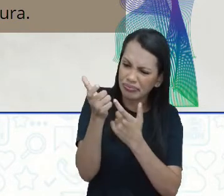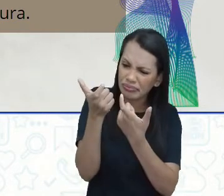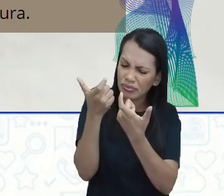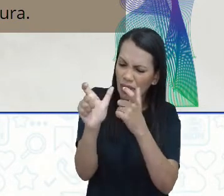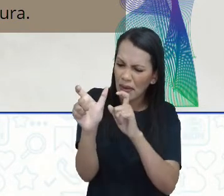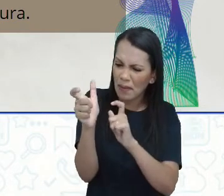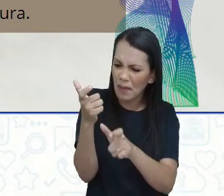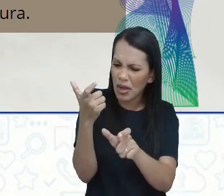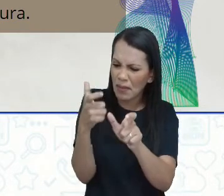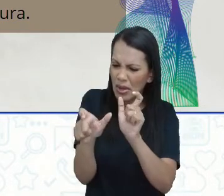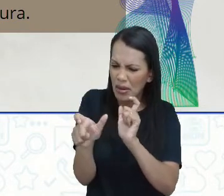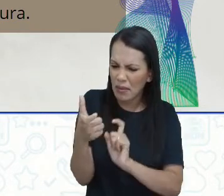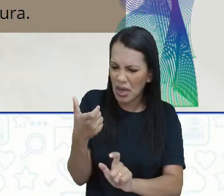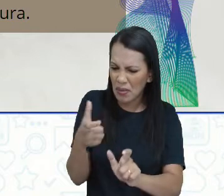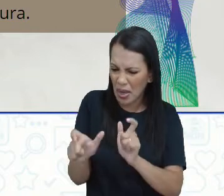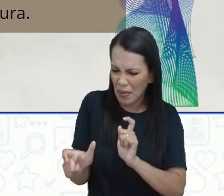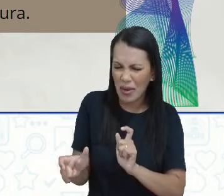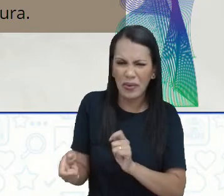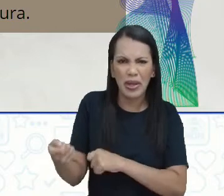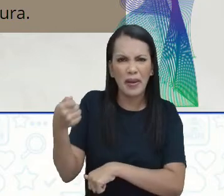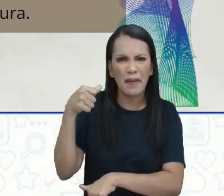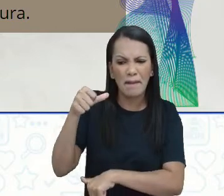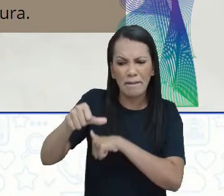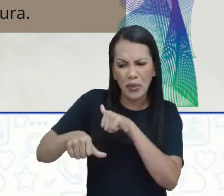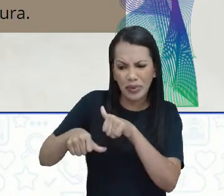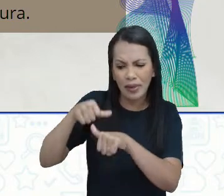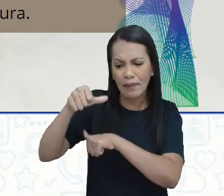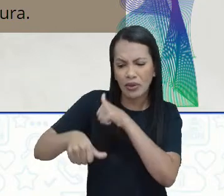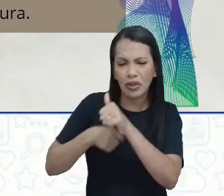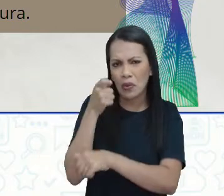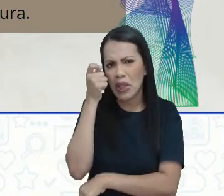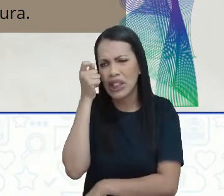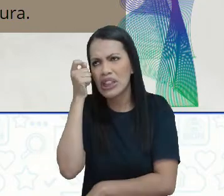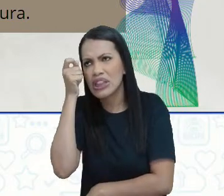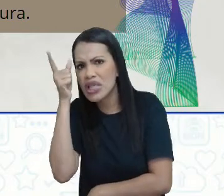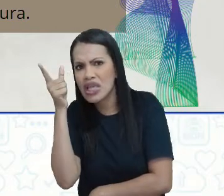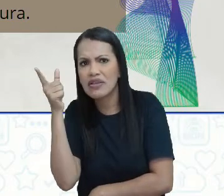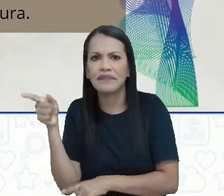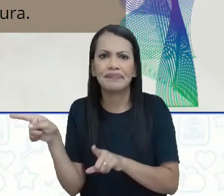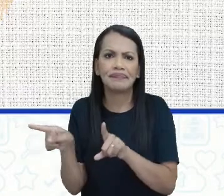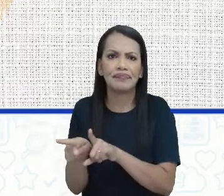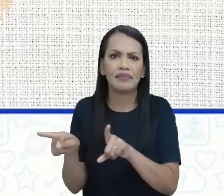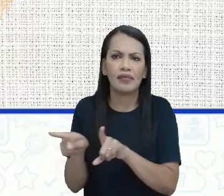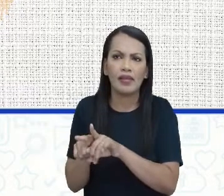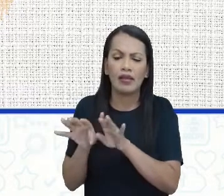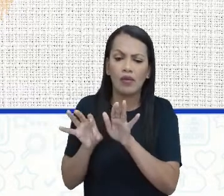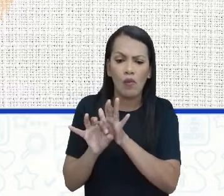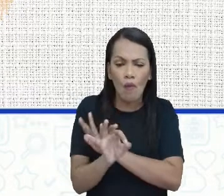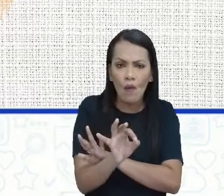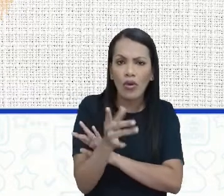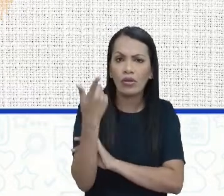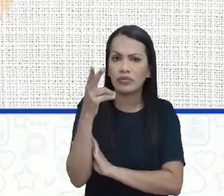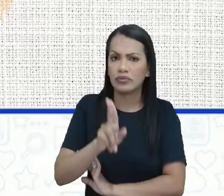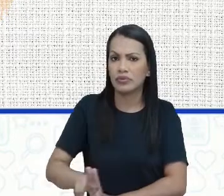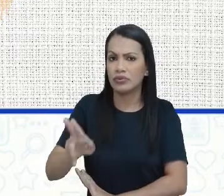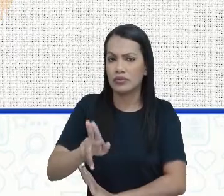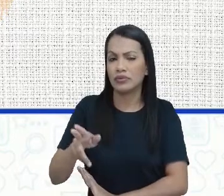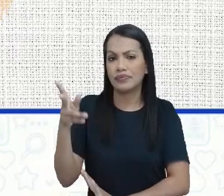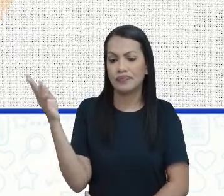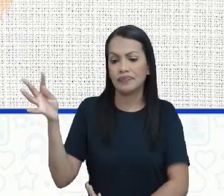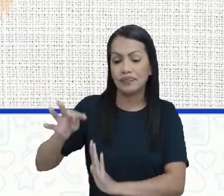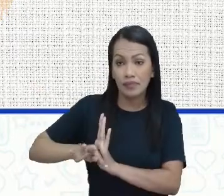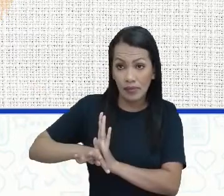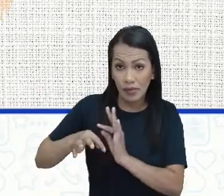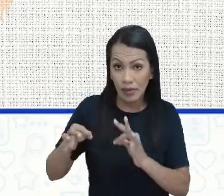nível argumentativo, seja a nível de ideias, seja a escolha lexical que você está usando ali no seu texto. Quanto à ordem